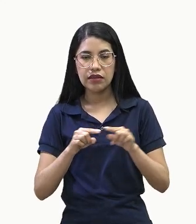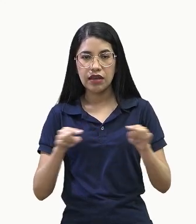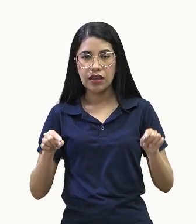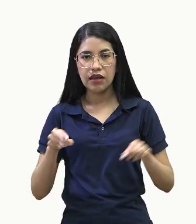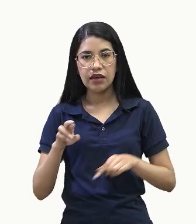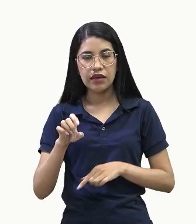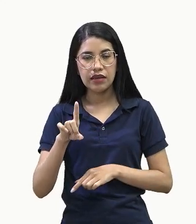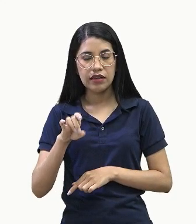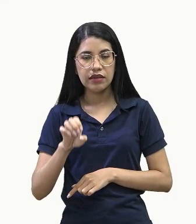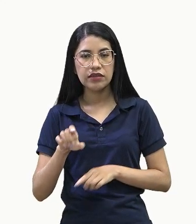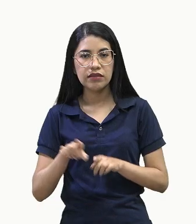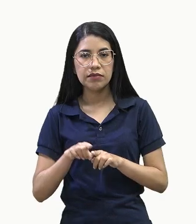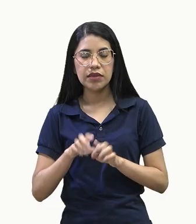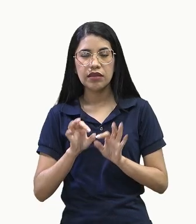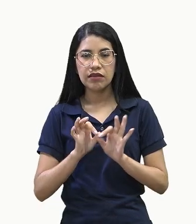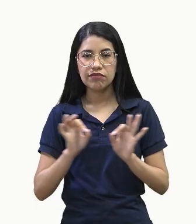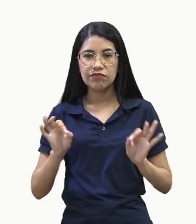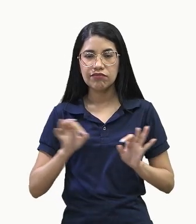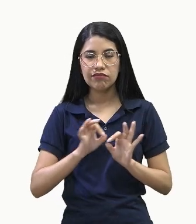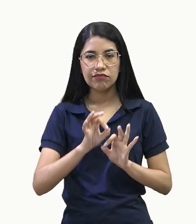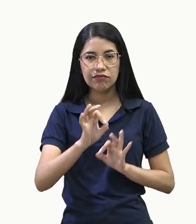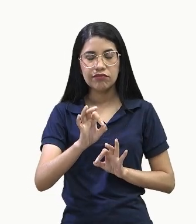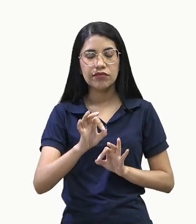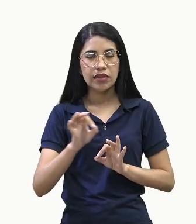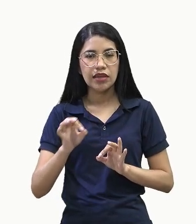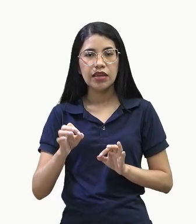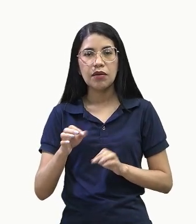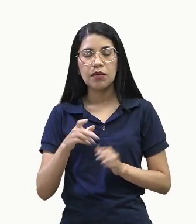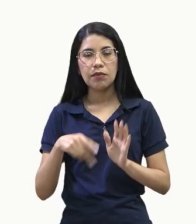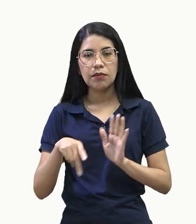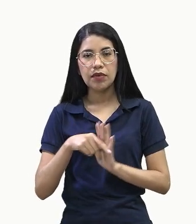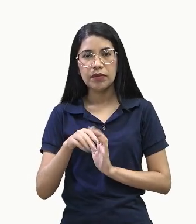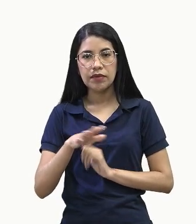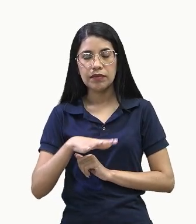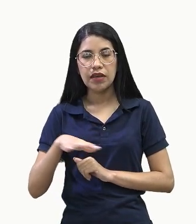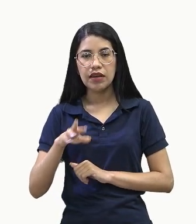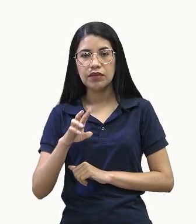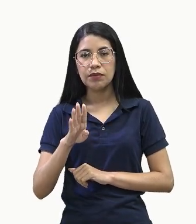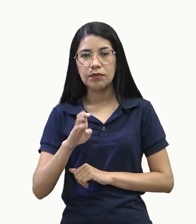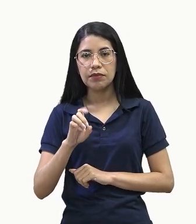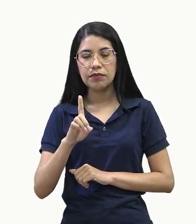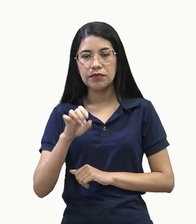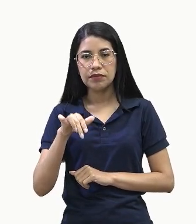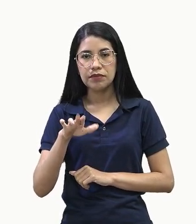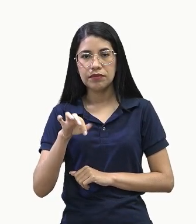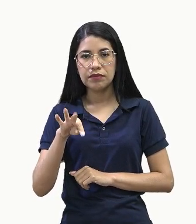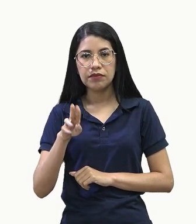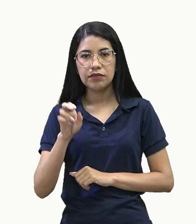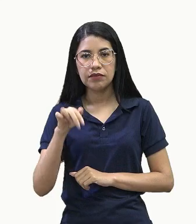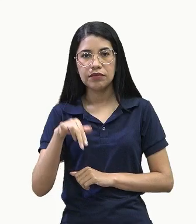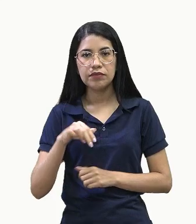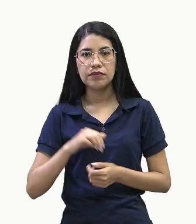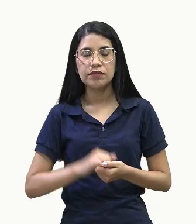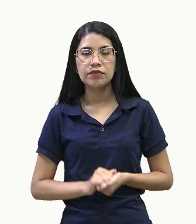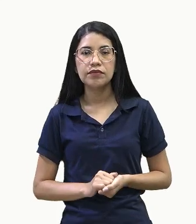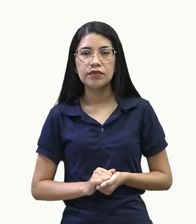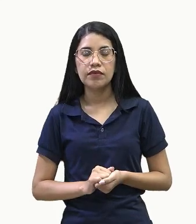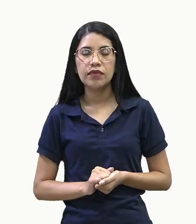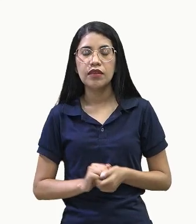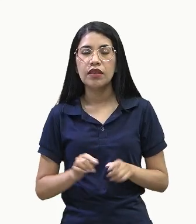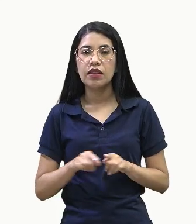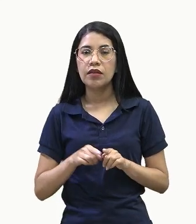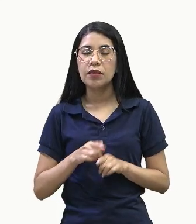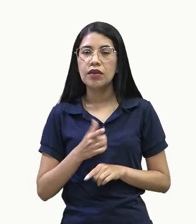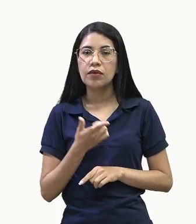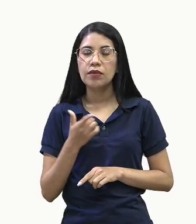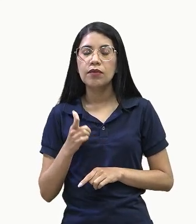temos aí todas essas dimensões relacionadas a uma quadra de badminton. Muito bem. E aí depois que